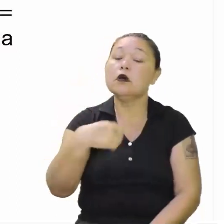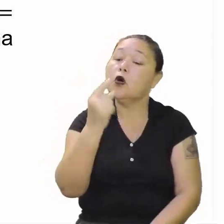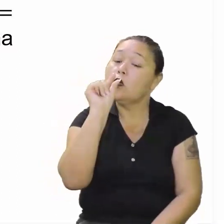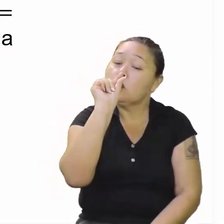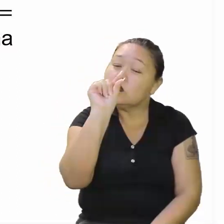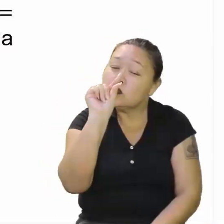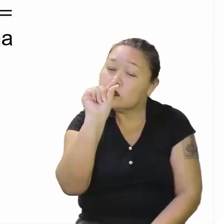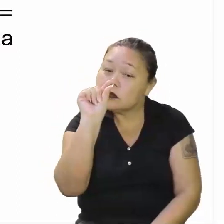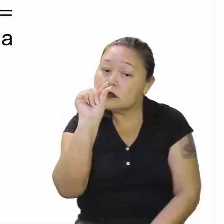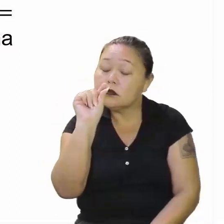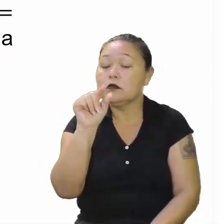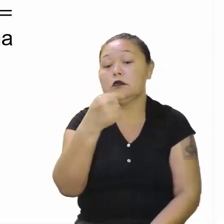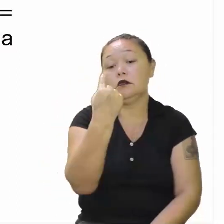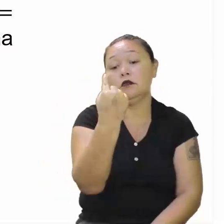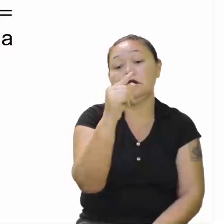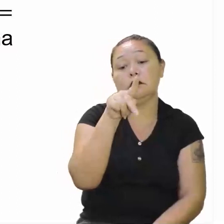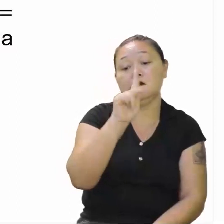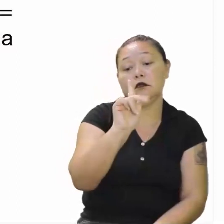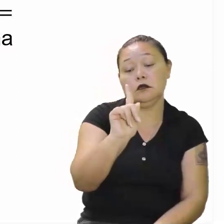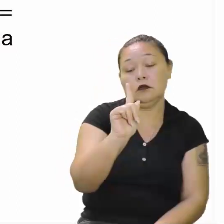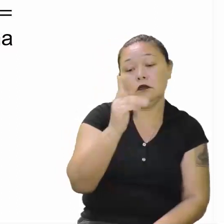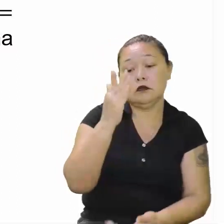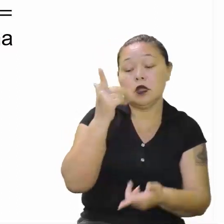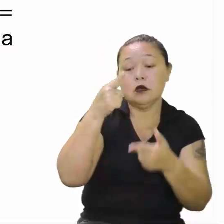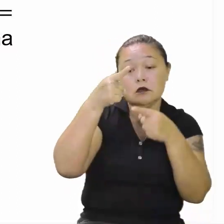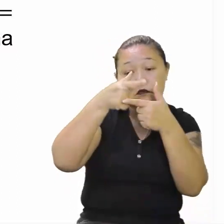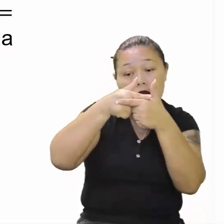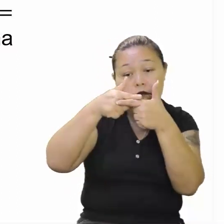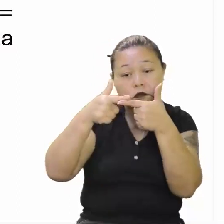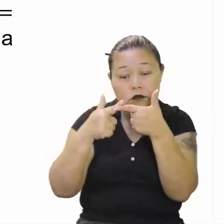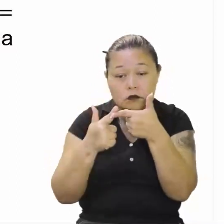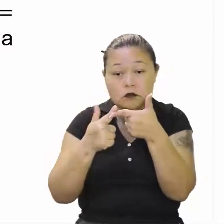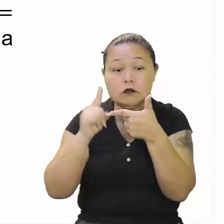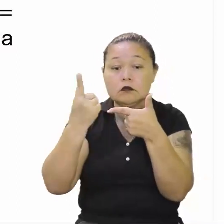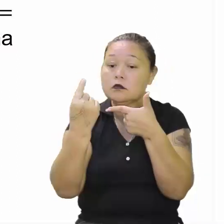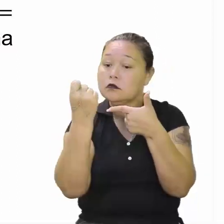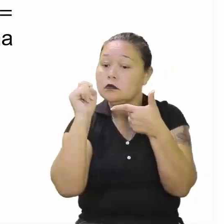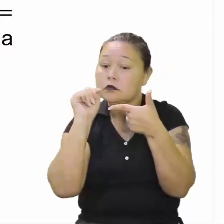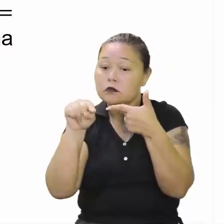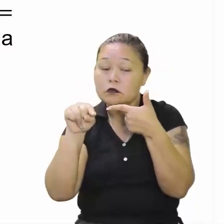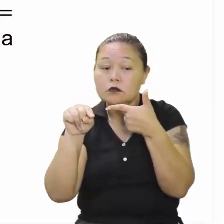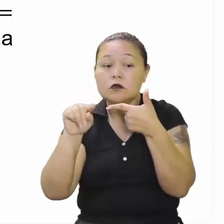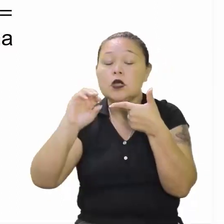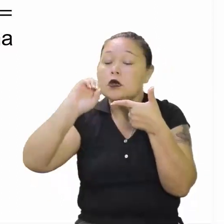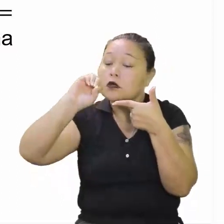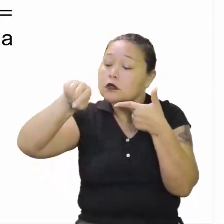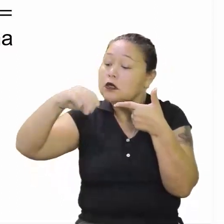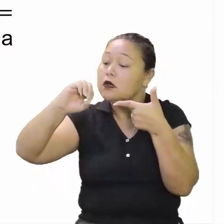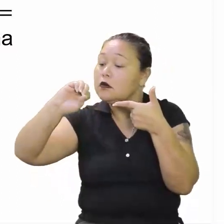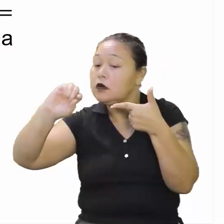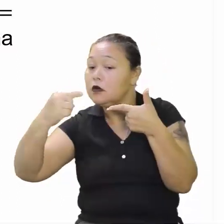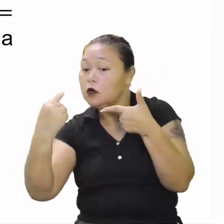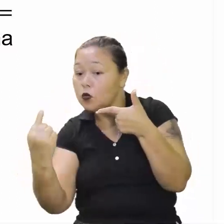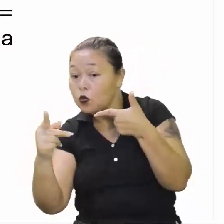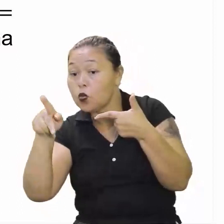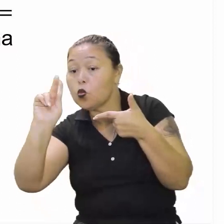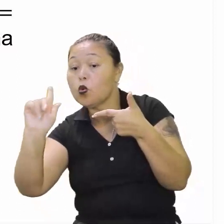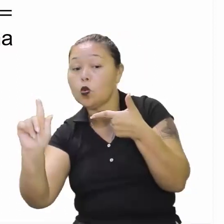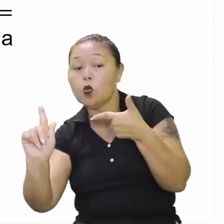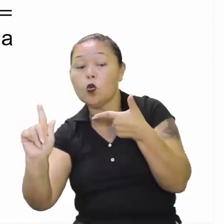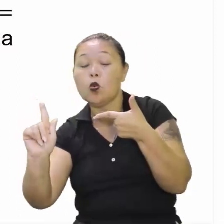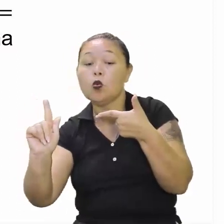Quer dizer, do quilo, você divide 1 por 1000, você vai ter 0,01 quilo. Ou, de